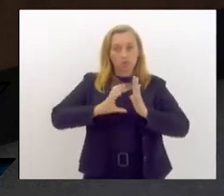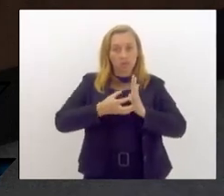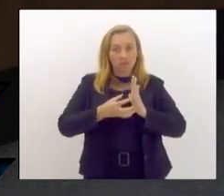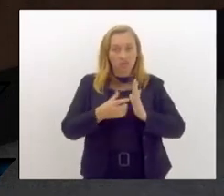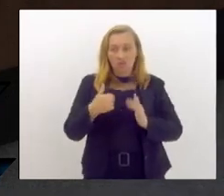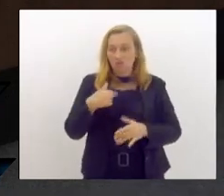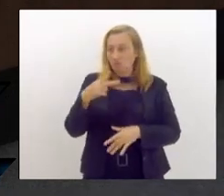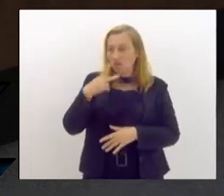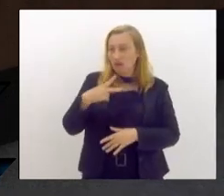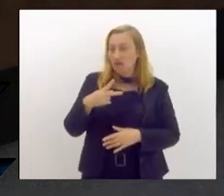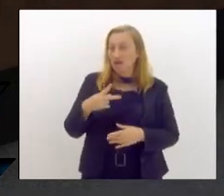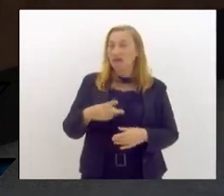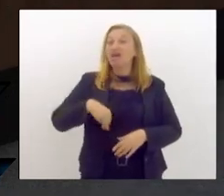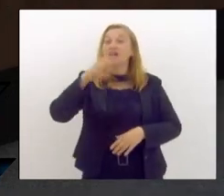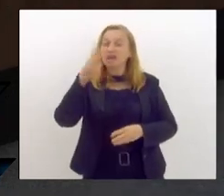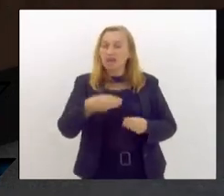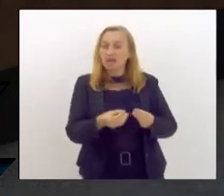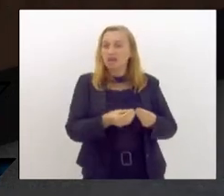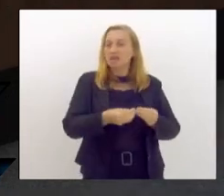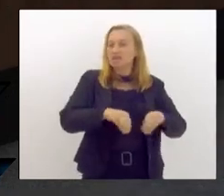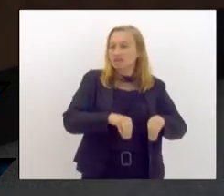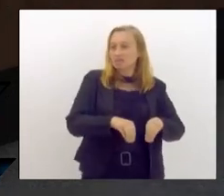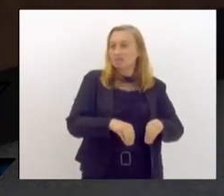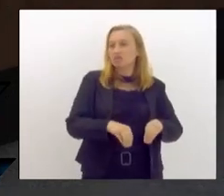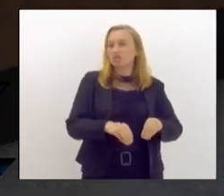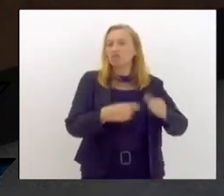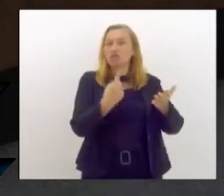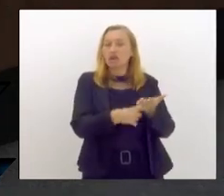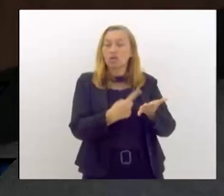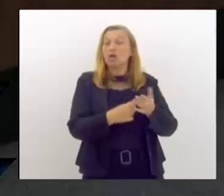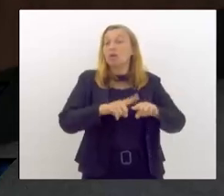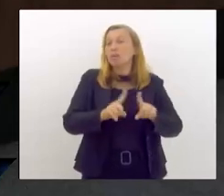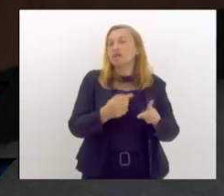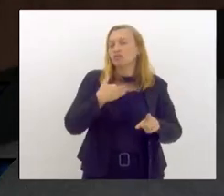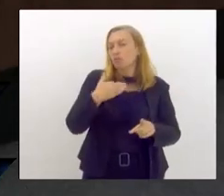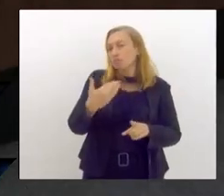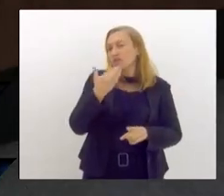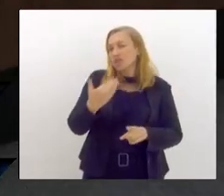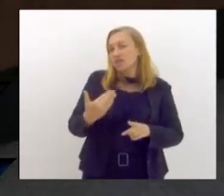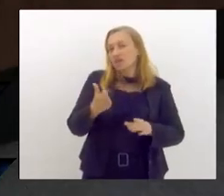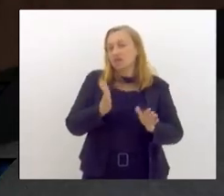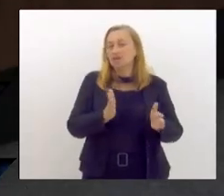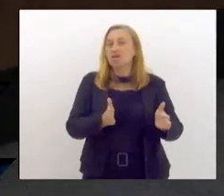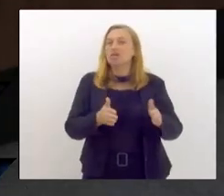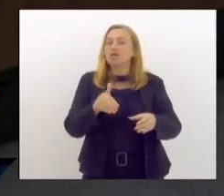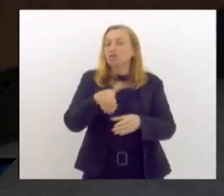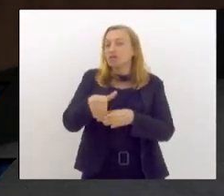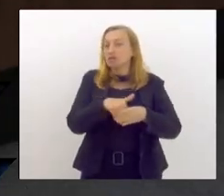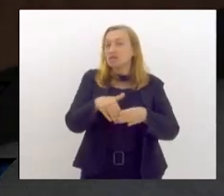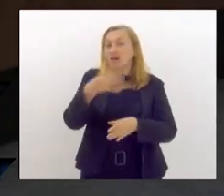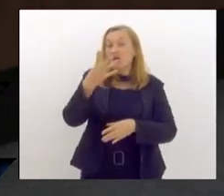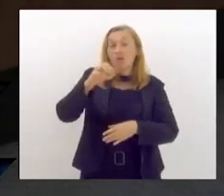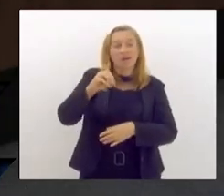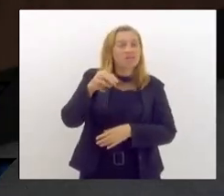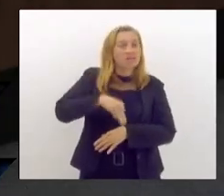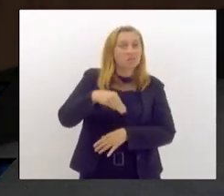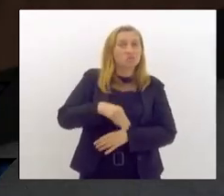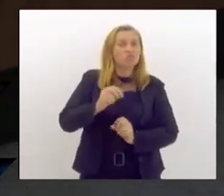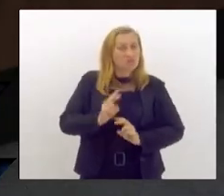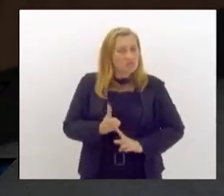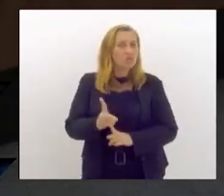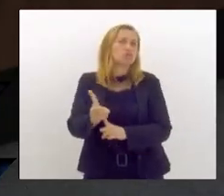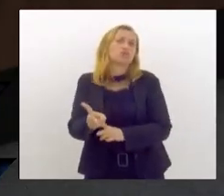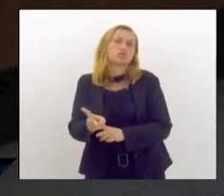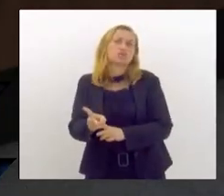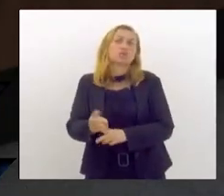de quem quebra acordo aqui nessa casa, mas eu vou pedir a Vossa Excelência que nós estamos em votação há 40 minutos, que a gente possa dar andamento,